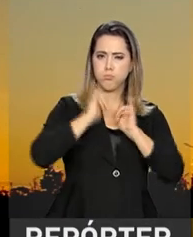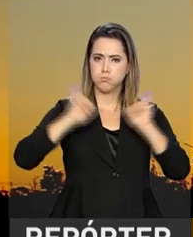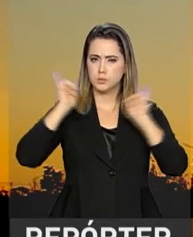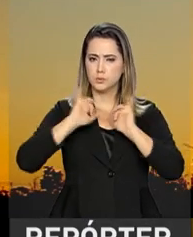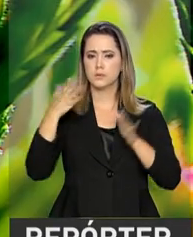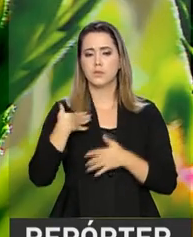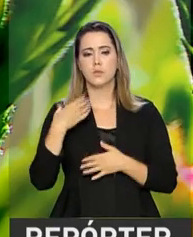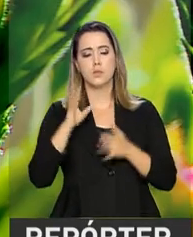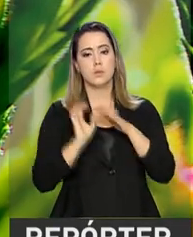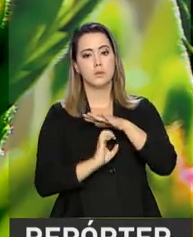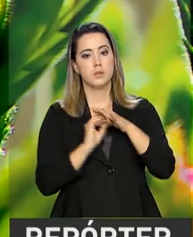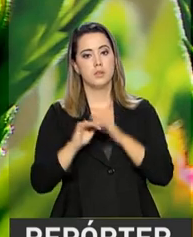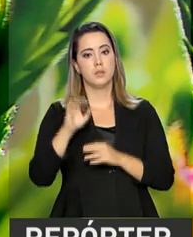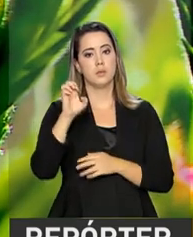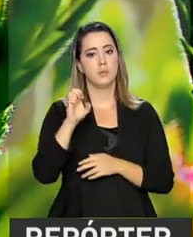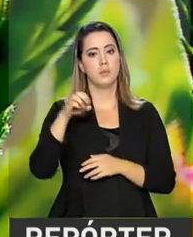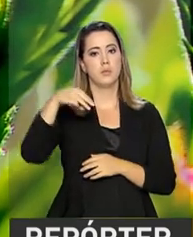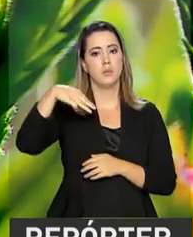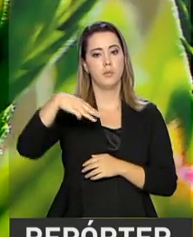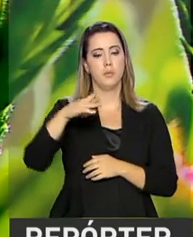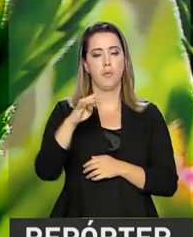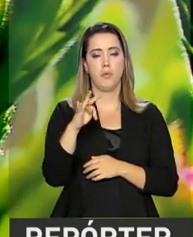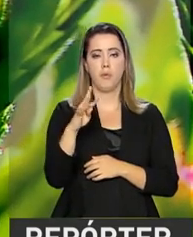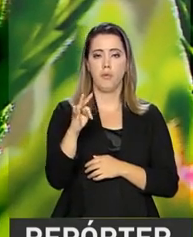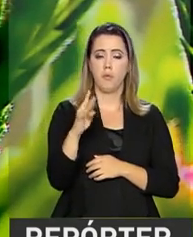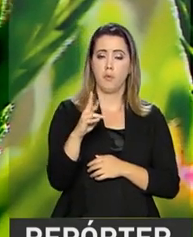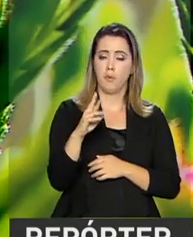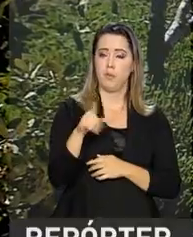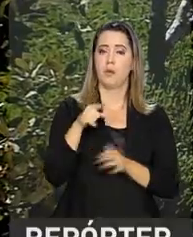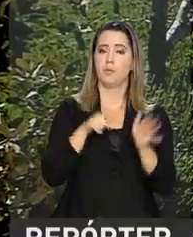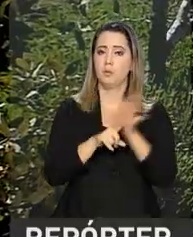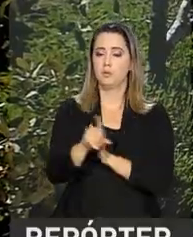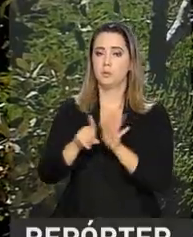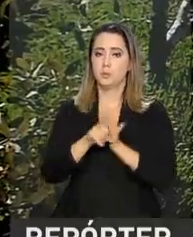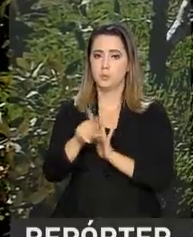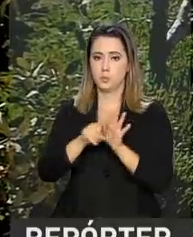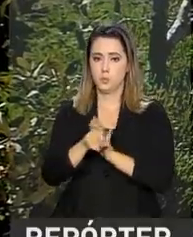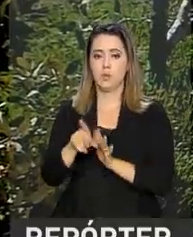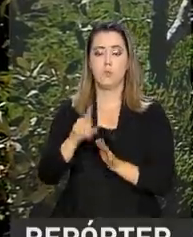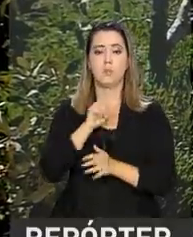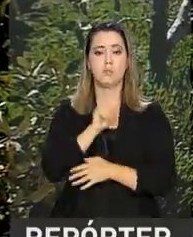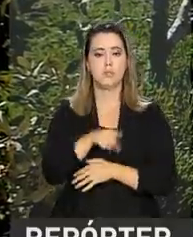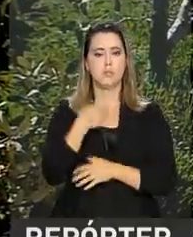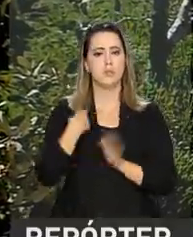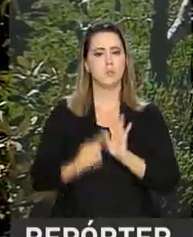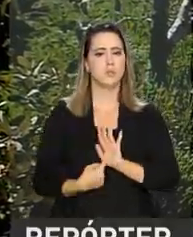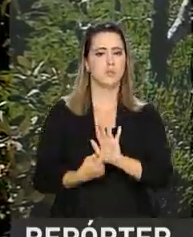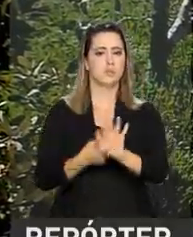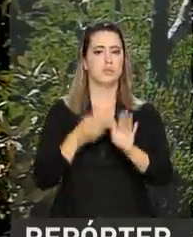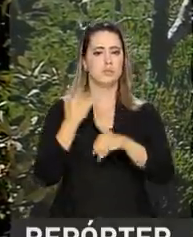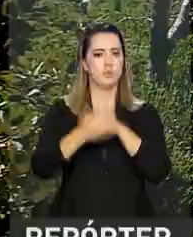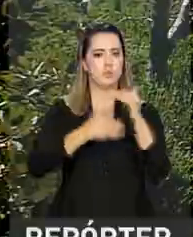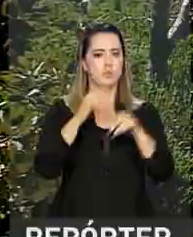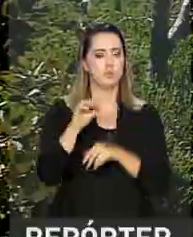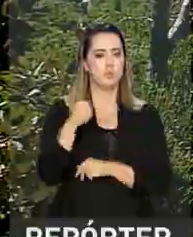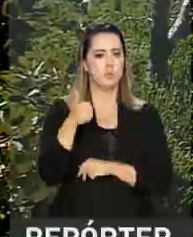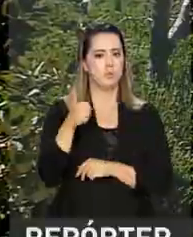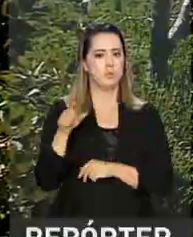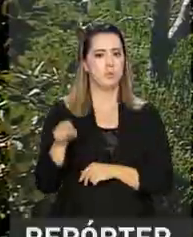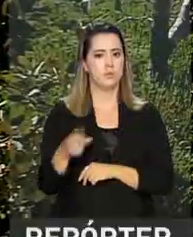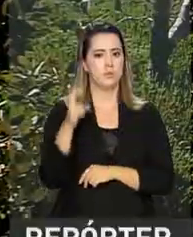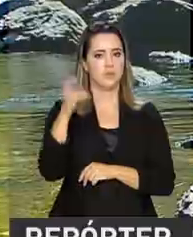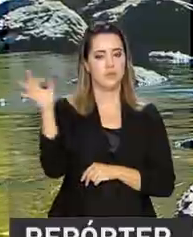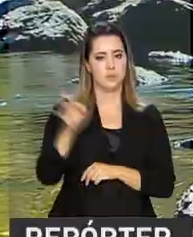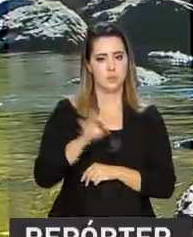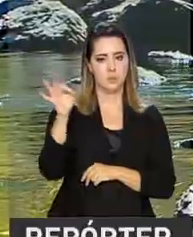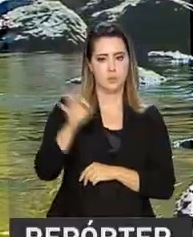pela Embratur, frutos de uma pesquisa de um instituto internacional. Os números apontam que deve haver um crescimento de